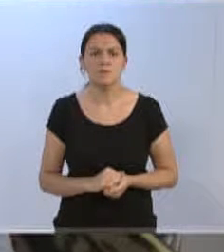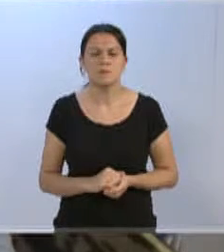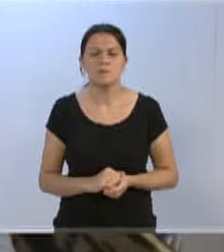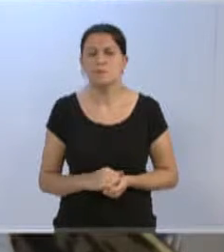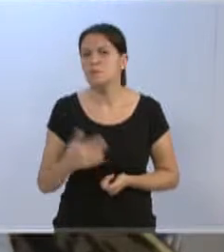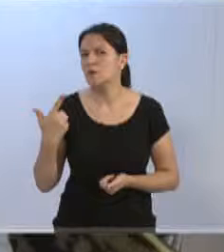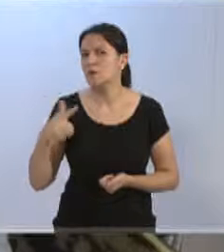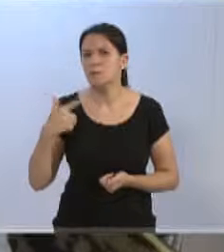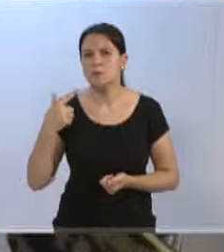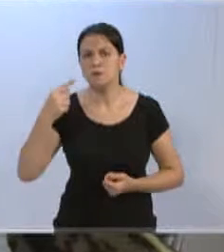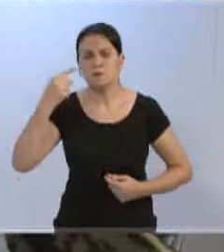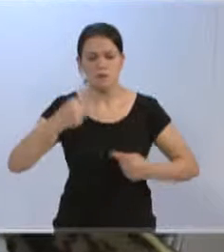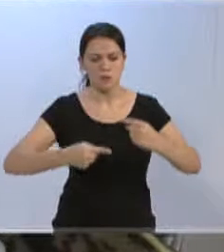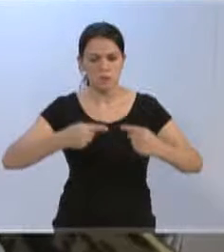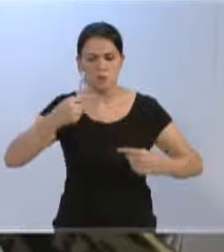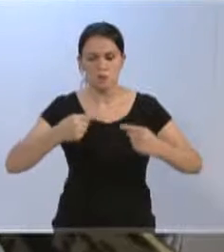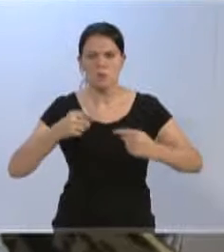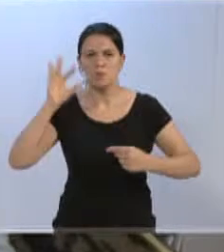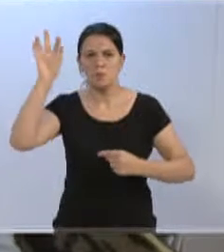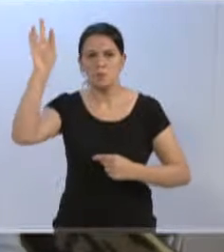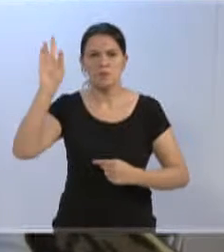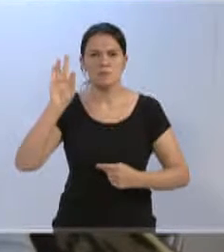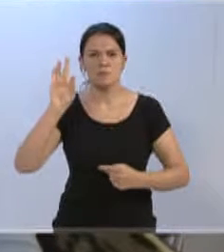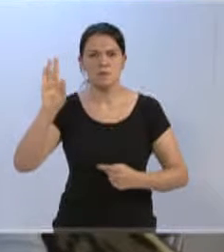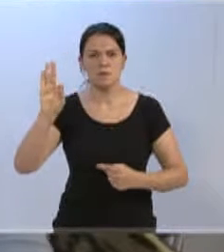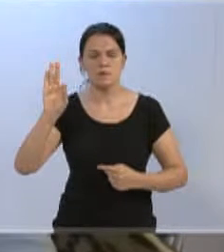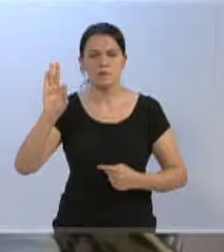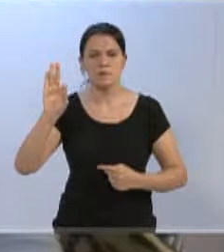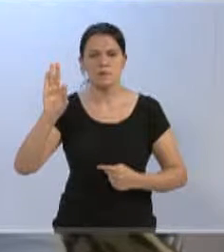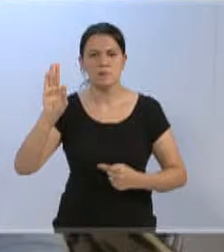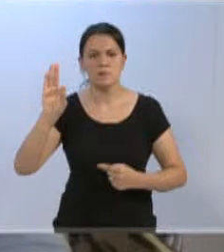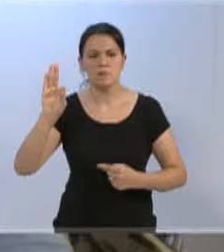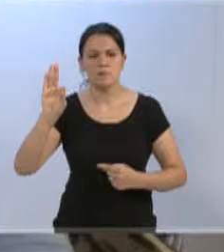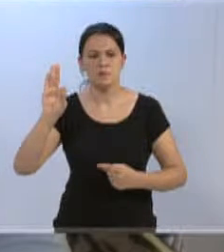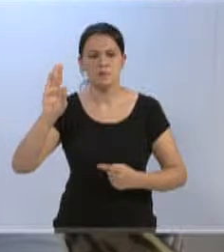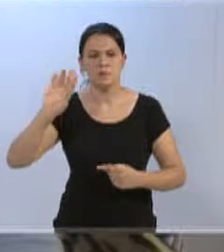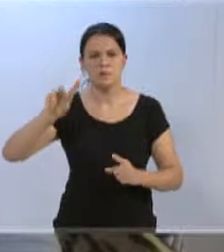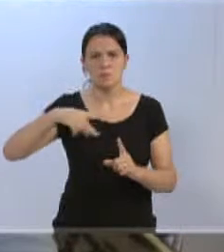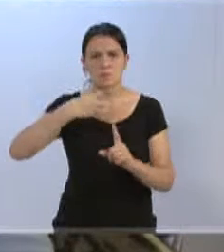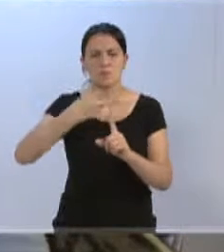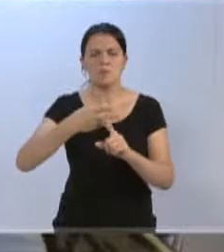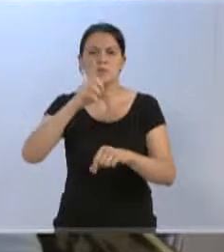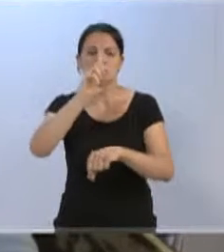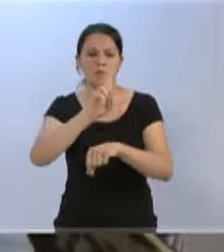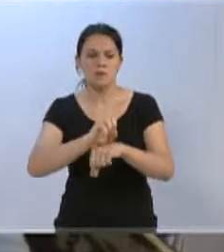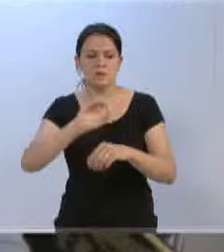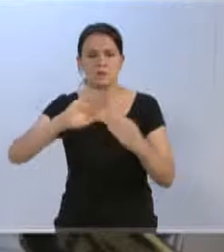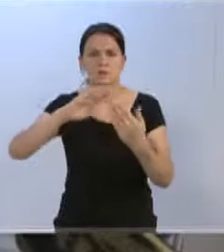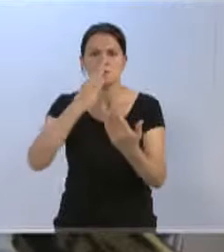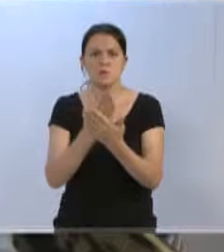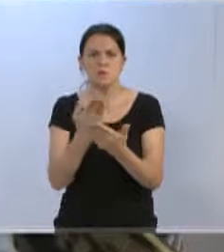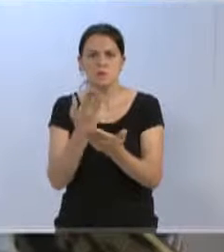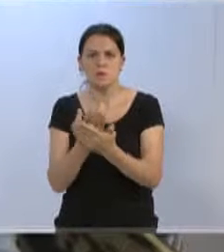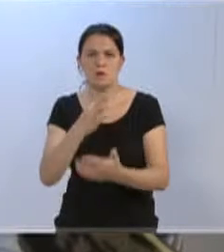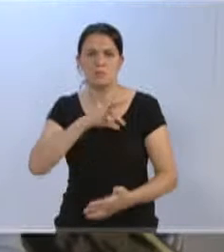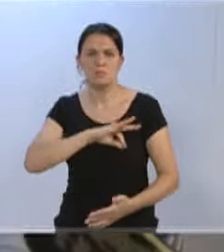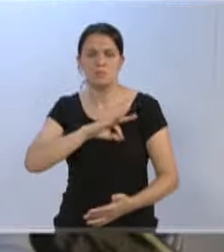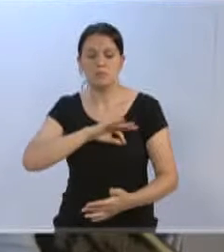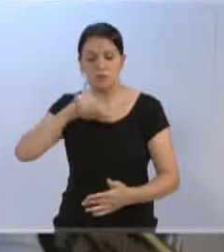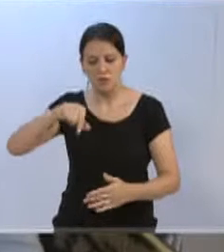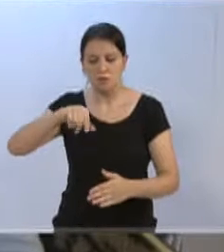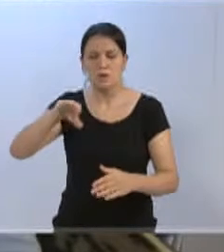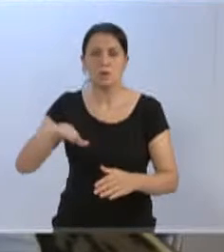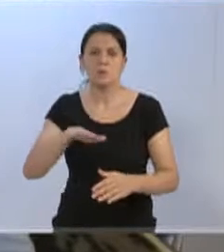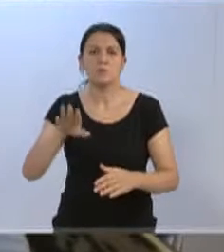discussão a respeito do percentual de gratificação aos diretores das escolas e dos CIs aqui no município.